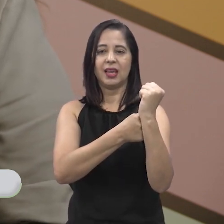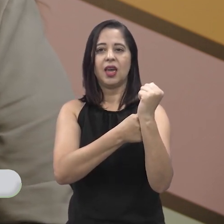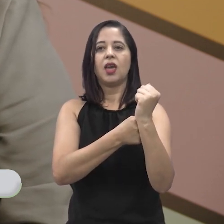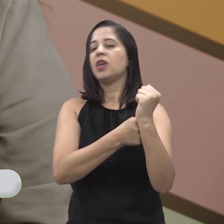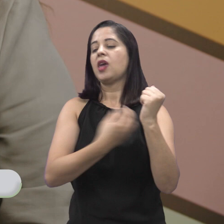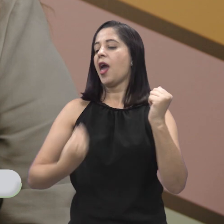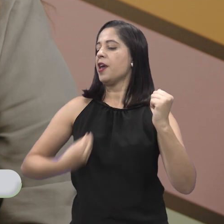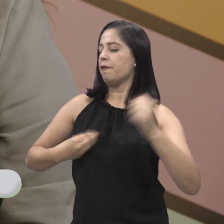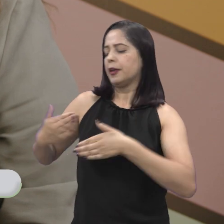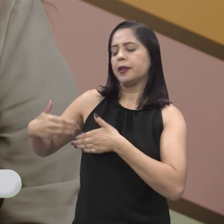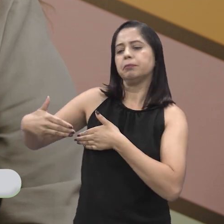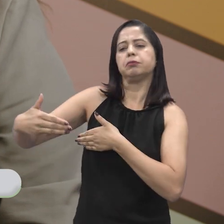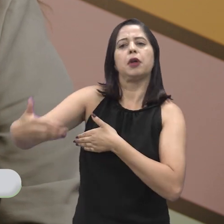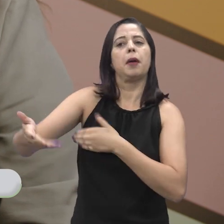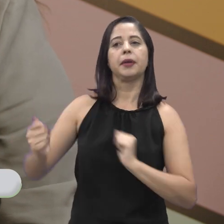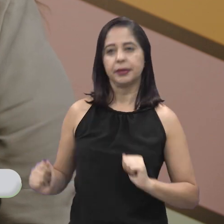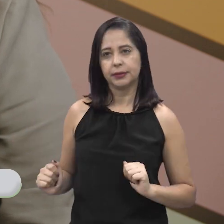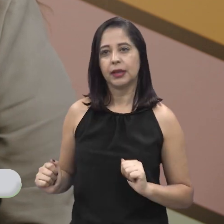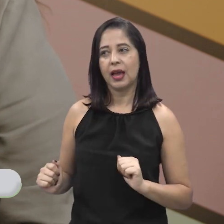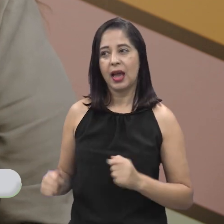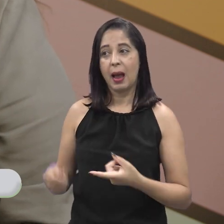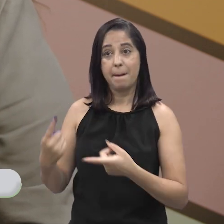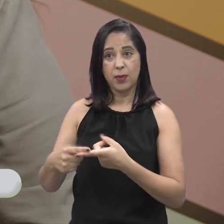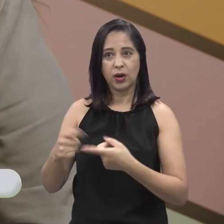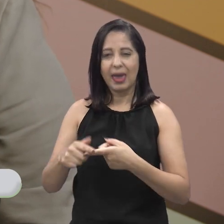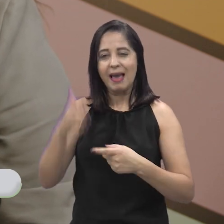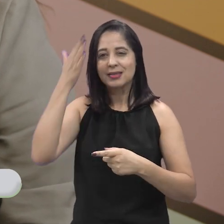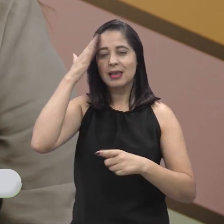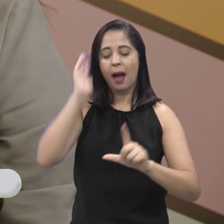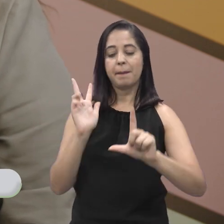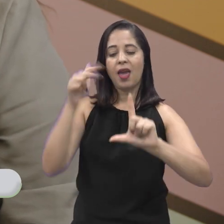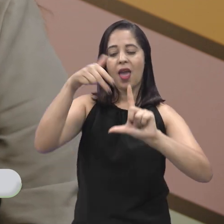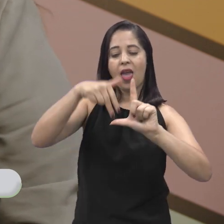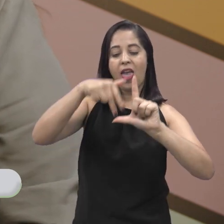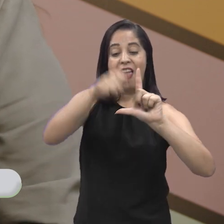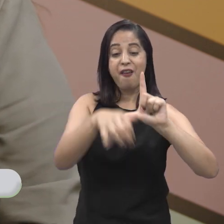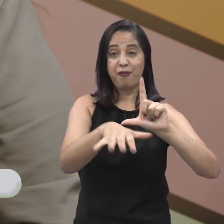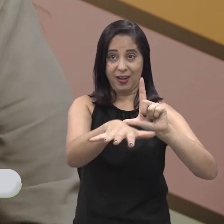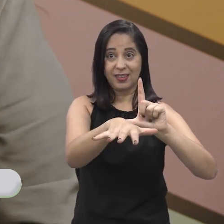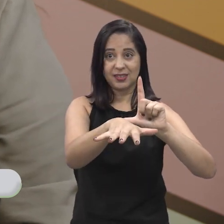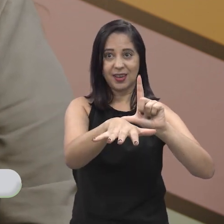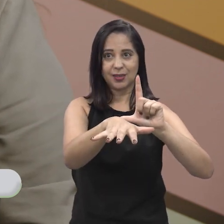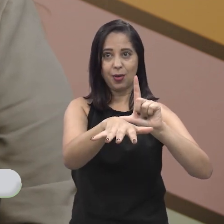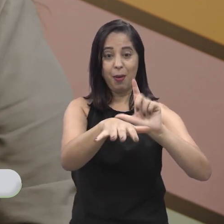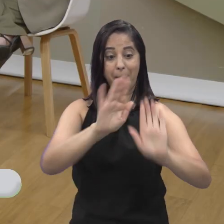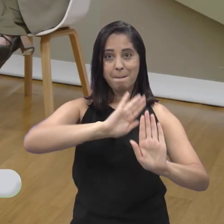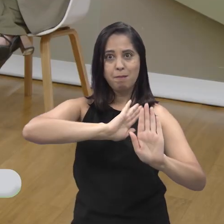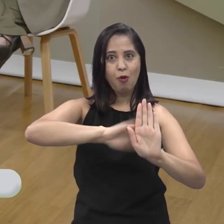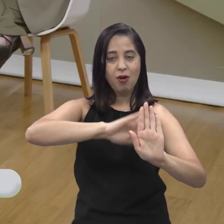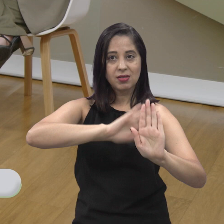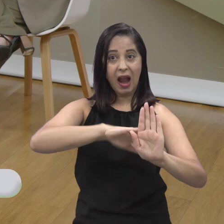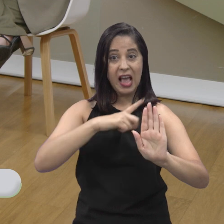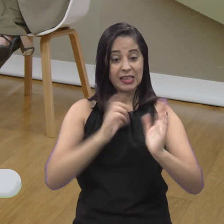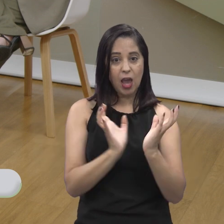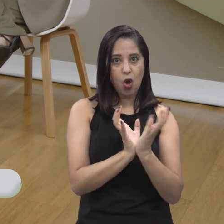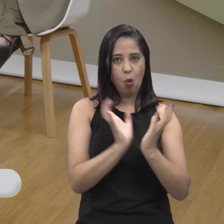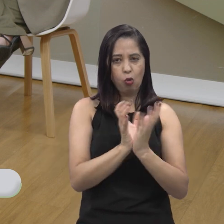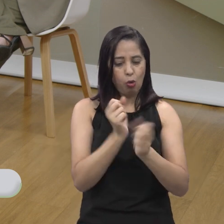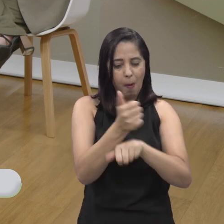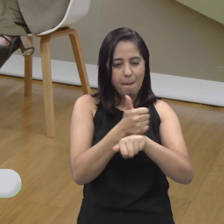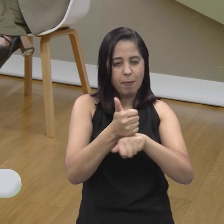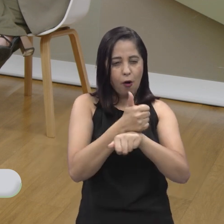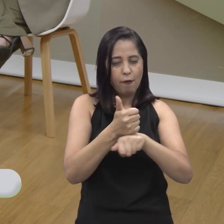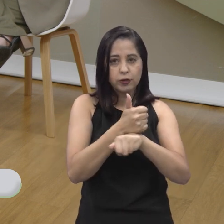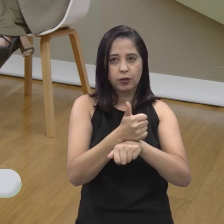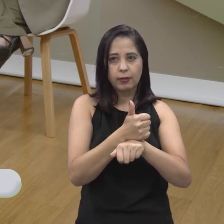sua rotina, né? Grande parte, né, dos influenciadores, existe toda uma equipe ali por detrás, né? Às vezes você vai ver, por